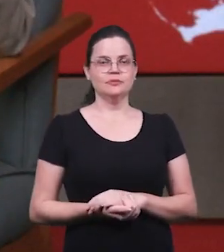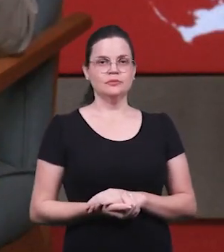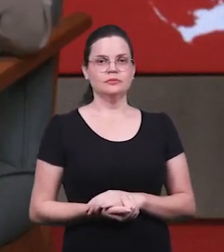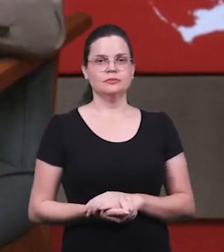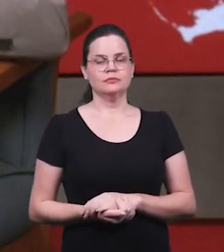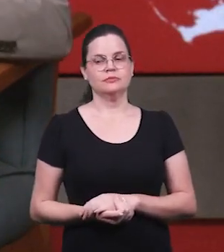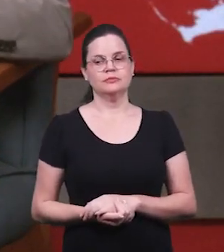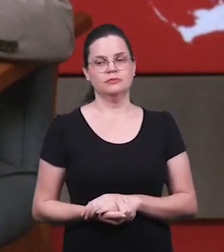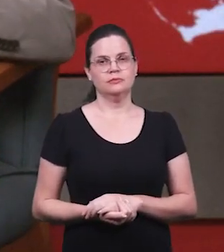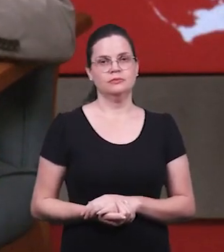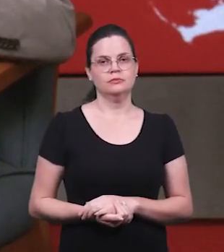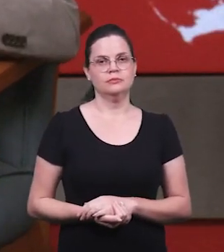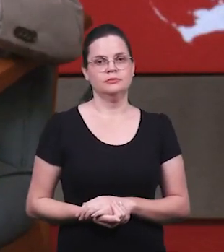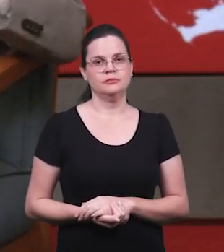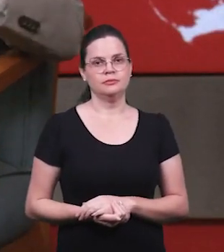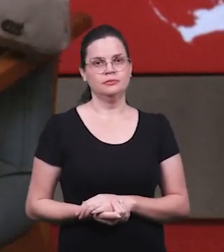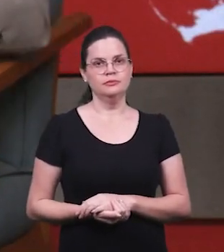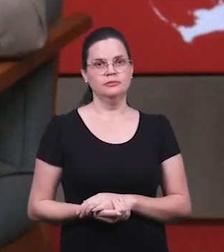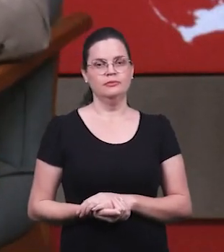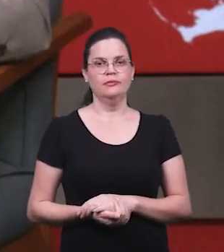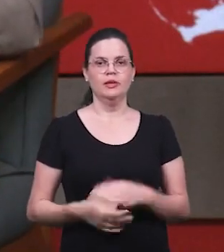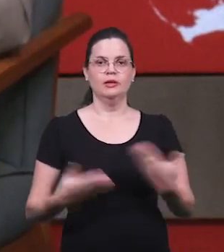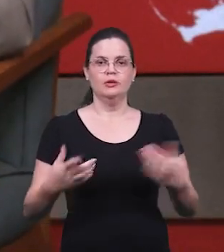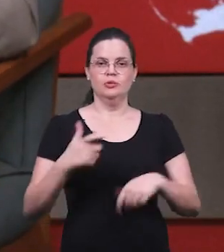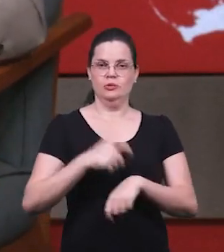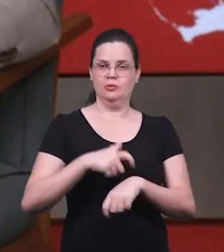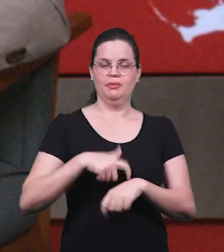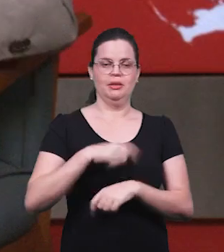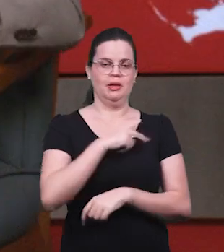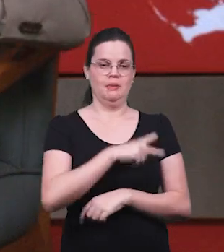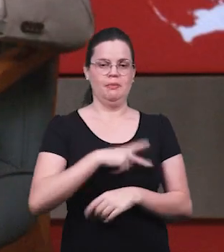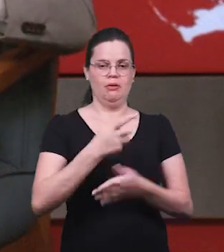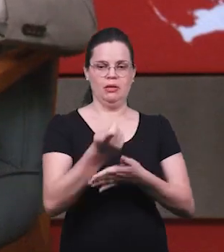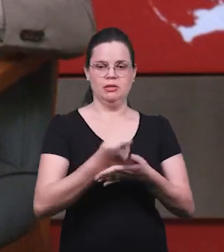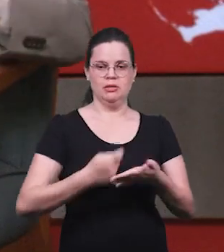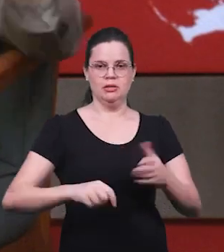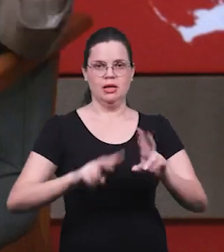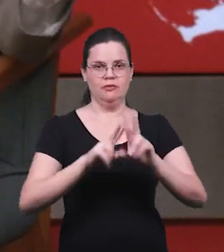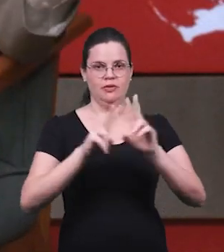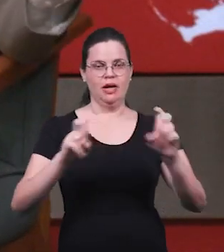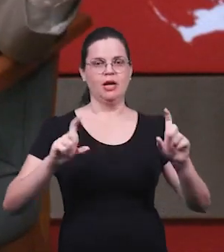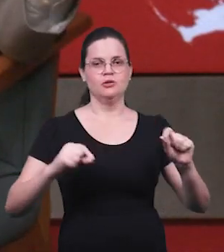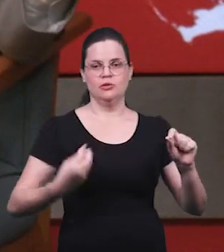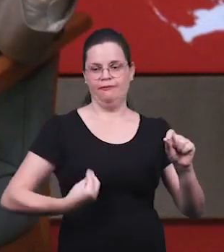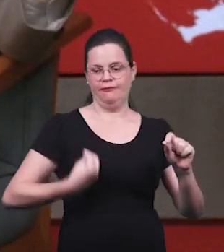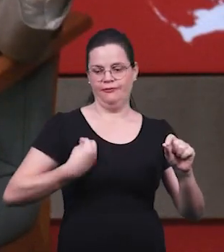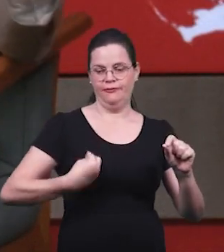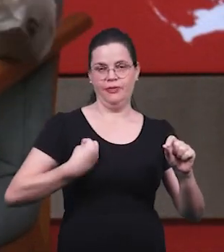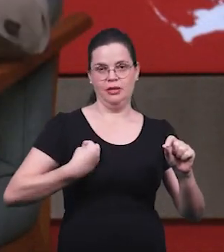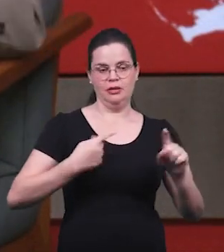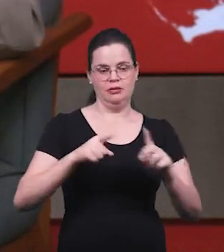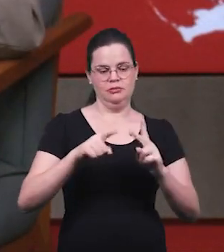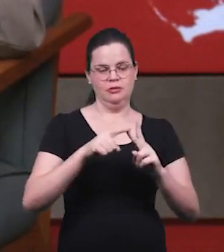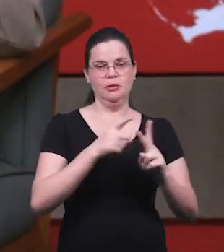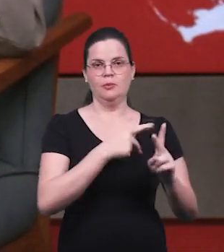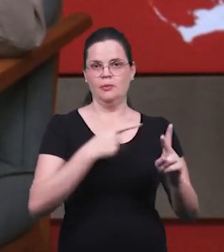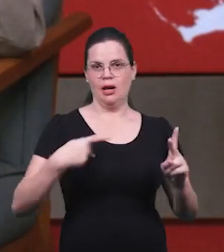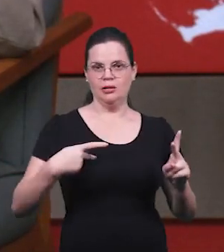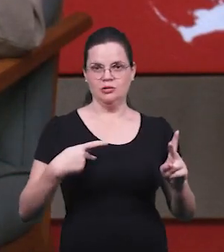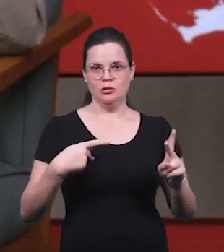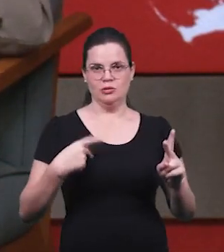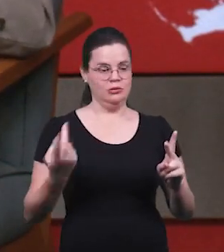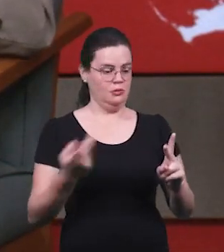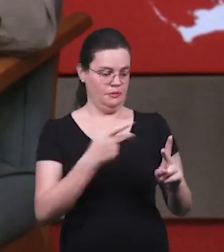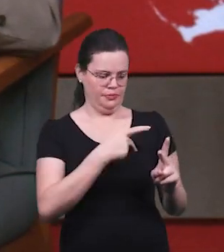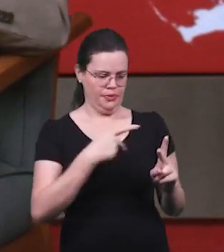fala sobre a vida e o ministério, ele fala sobre o combate, e hoje nós falamos que o ministério é maior do que